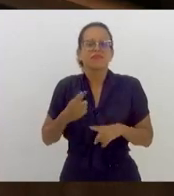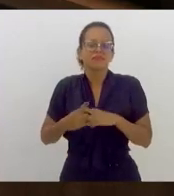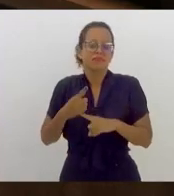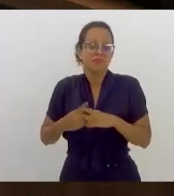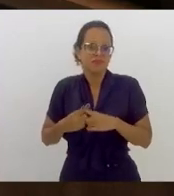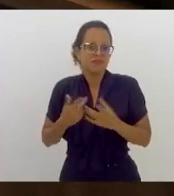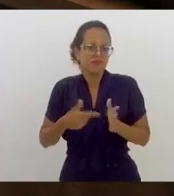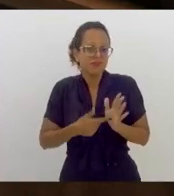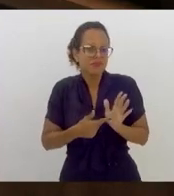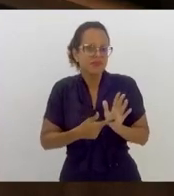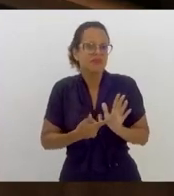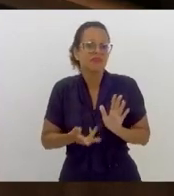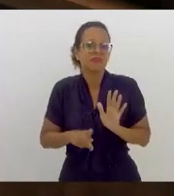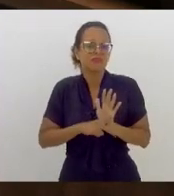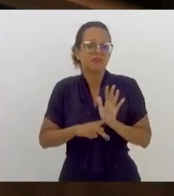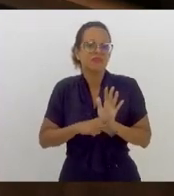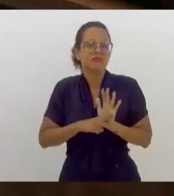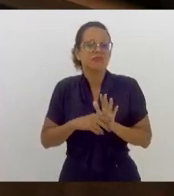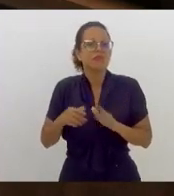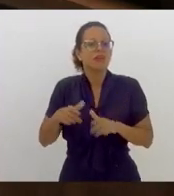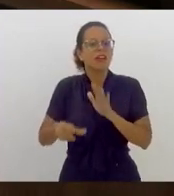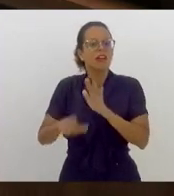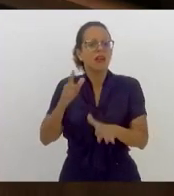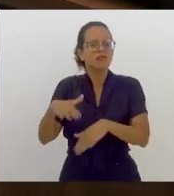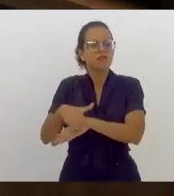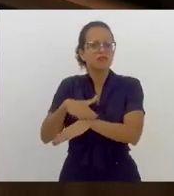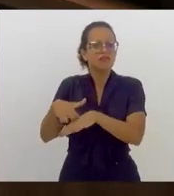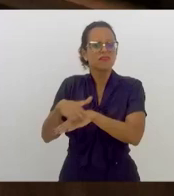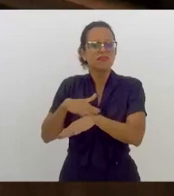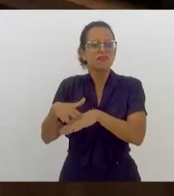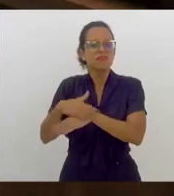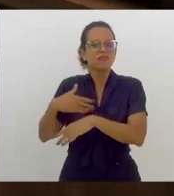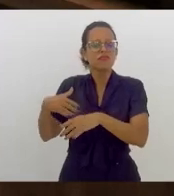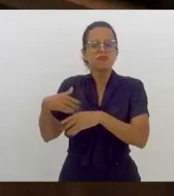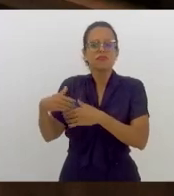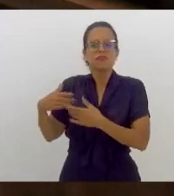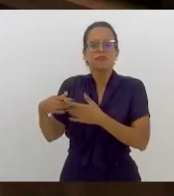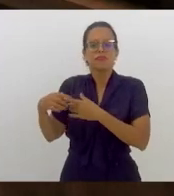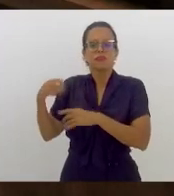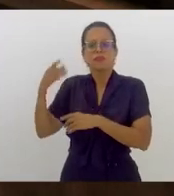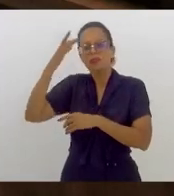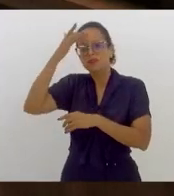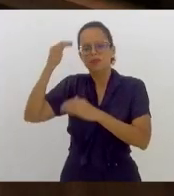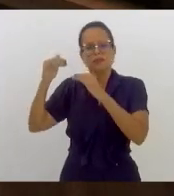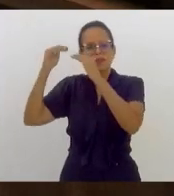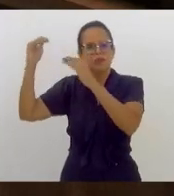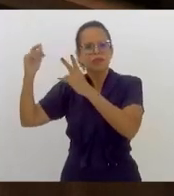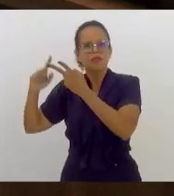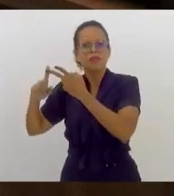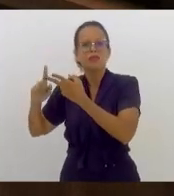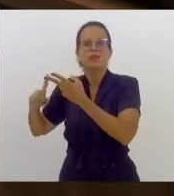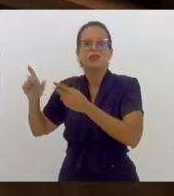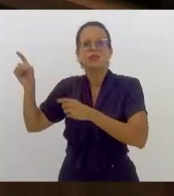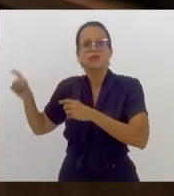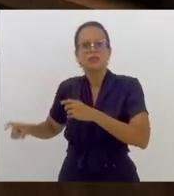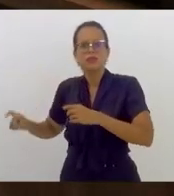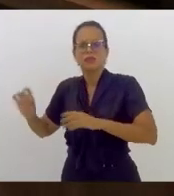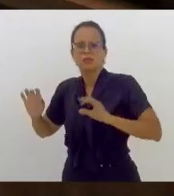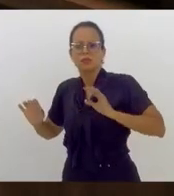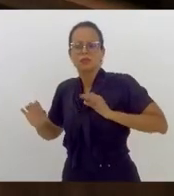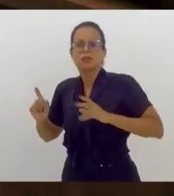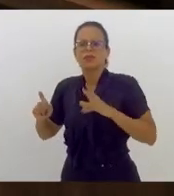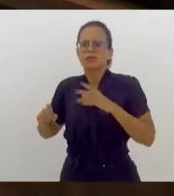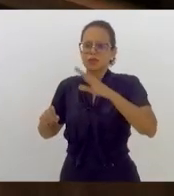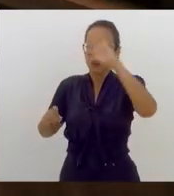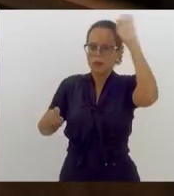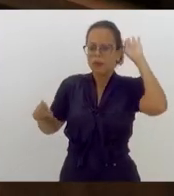isso tinha que ser melhor conversado com as autoridades militares das duas instituições